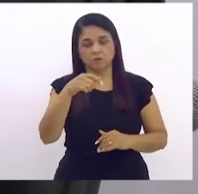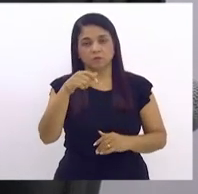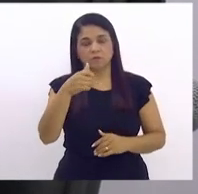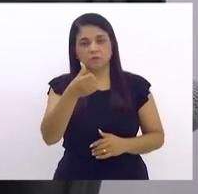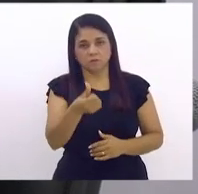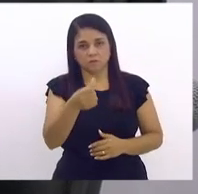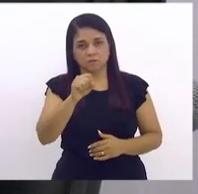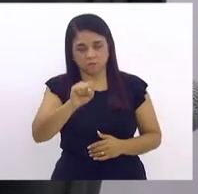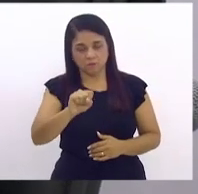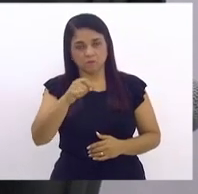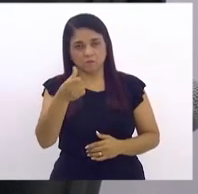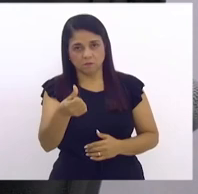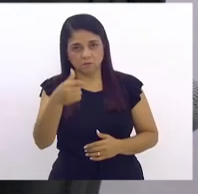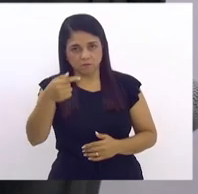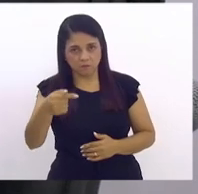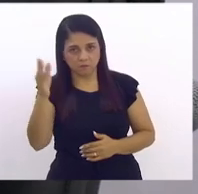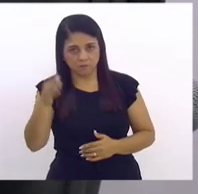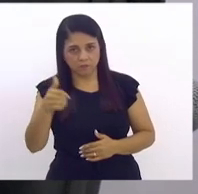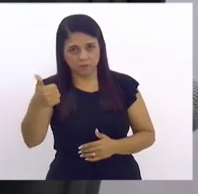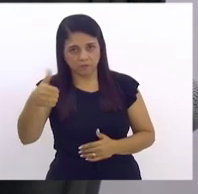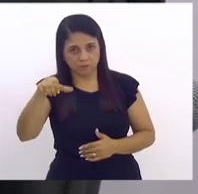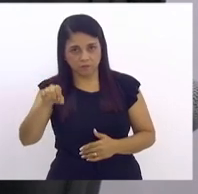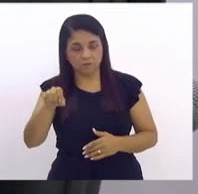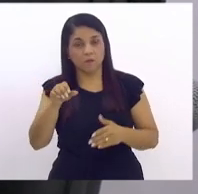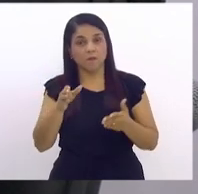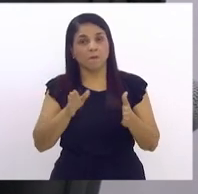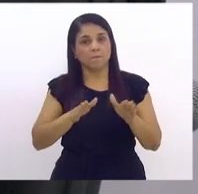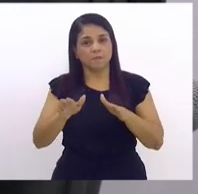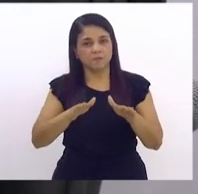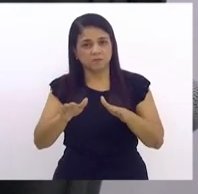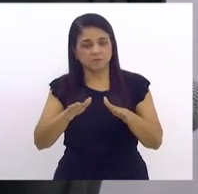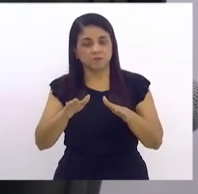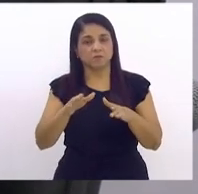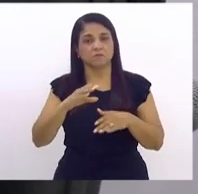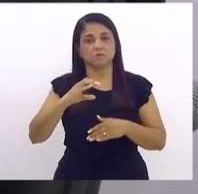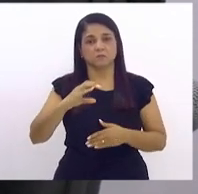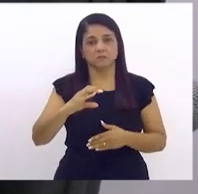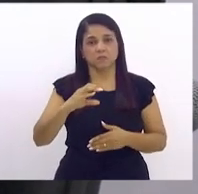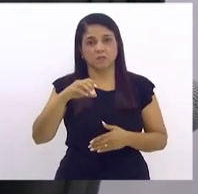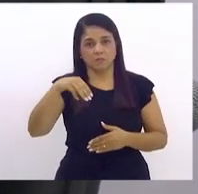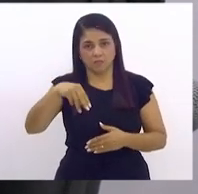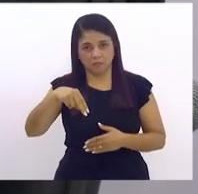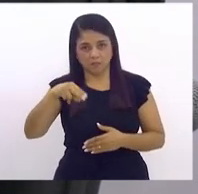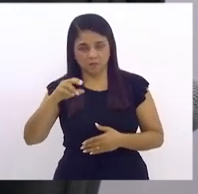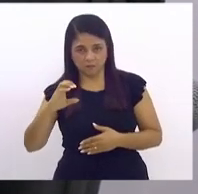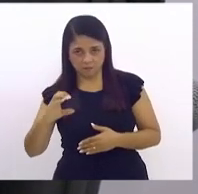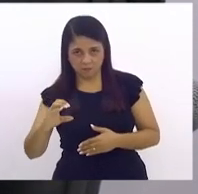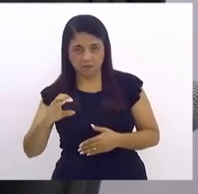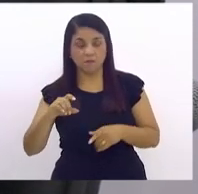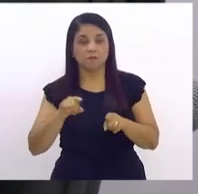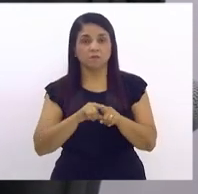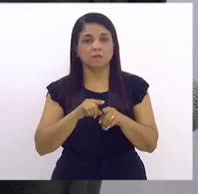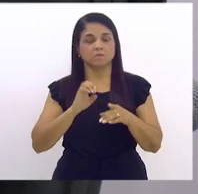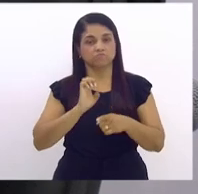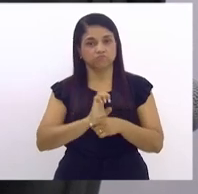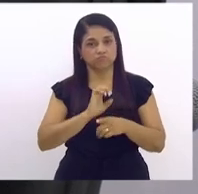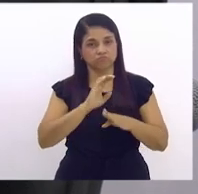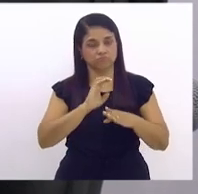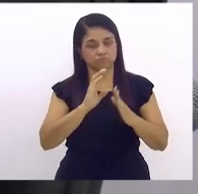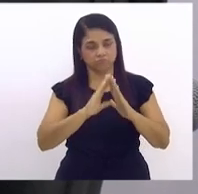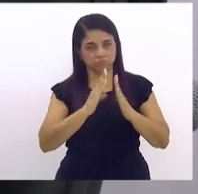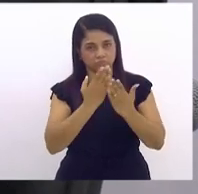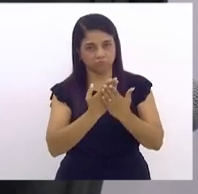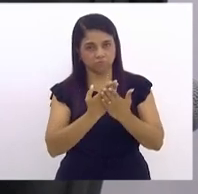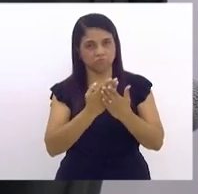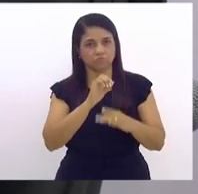8.667, de 2019, para a criação da Comissão de Mediação de Conflitos, CMC, nas escolas da Rede de Ensino do Estado do Rio de Janeiro. Para